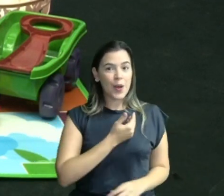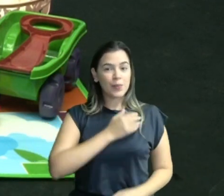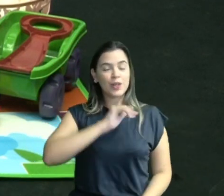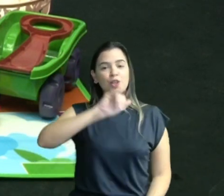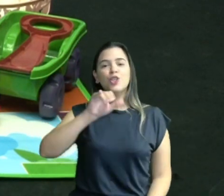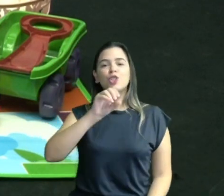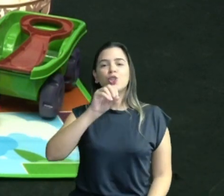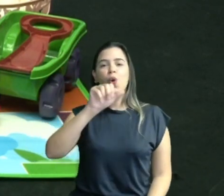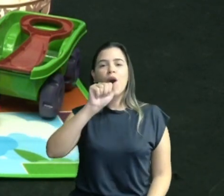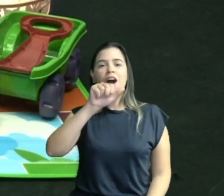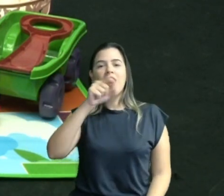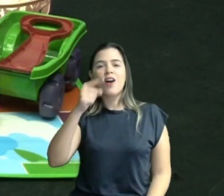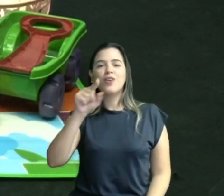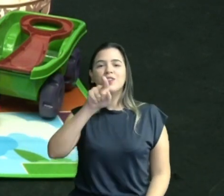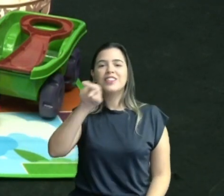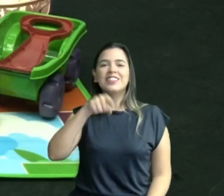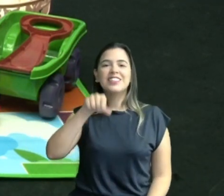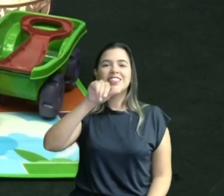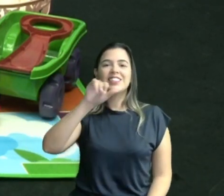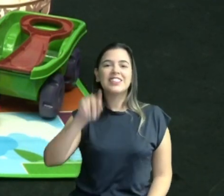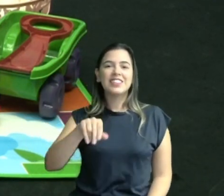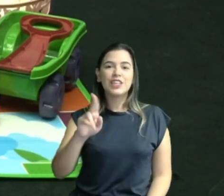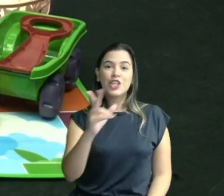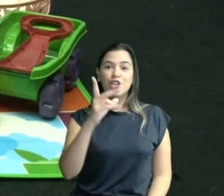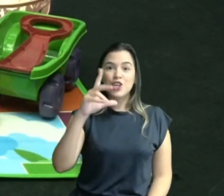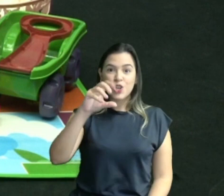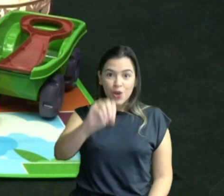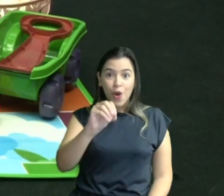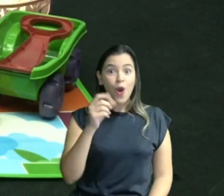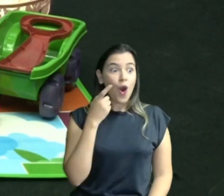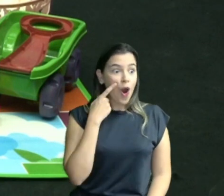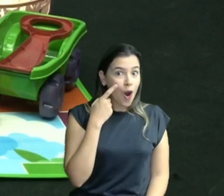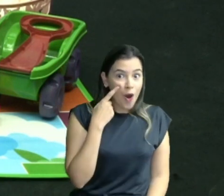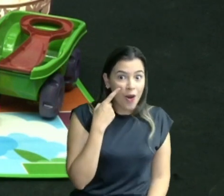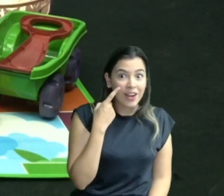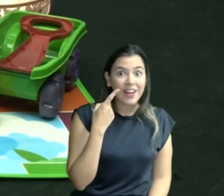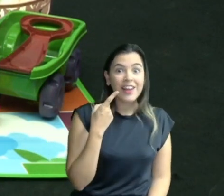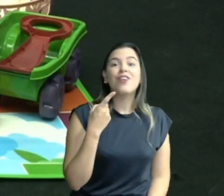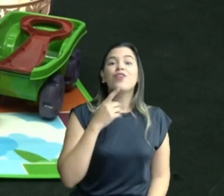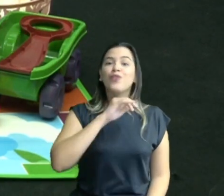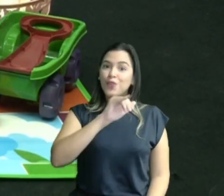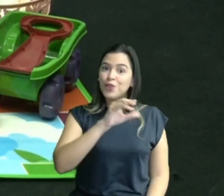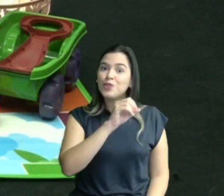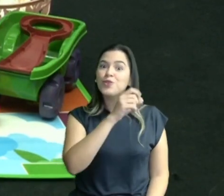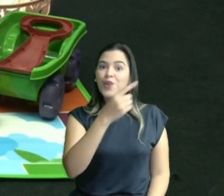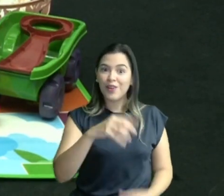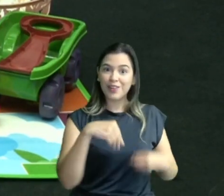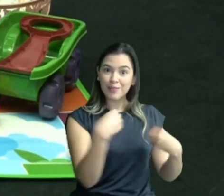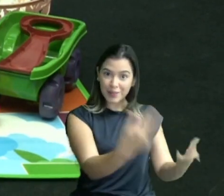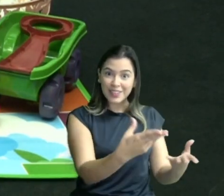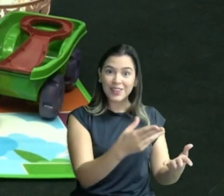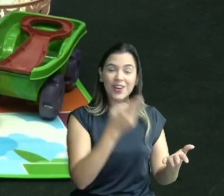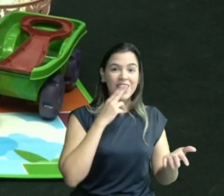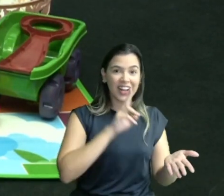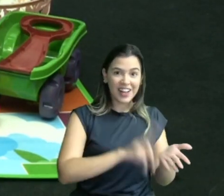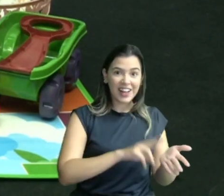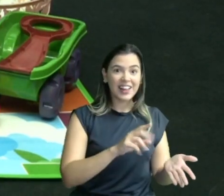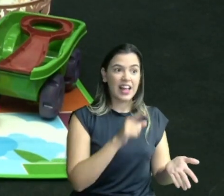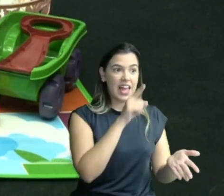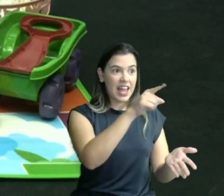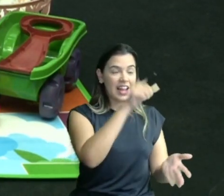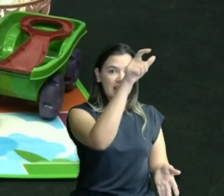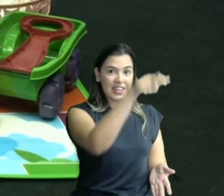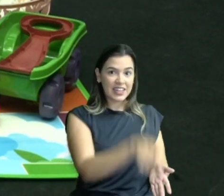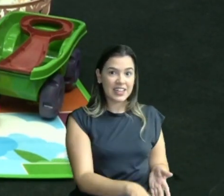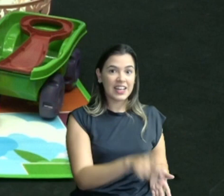Joãozinho Olha foi o João do Pé de Feijão que enviou esse cartão postal para os Gigantes e enquanto